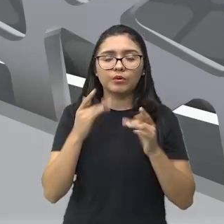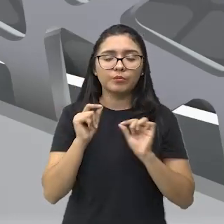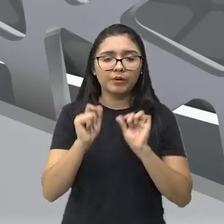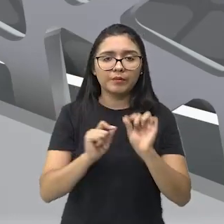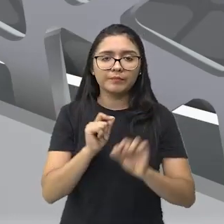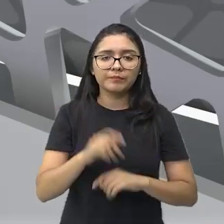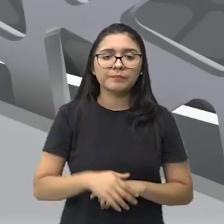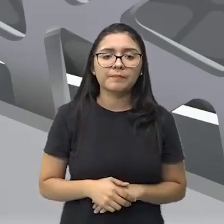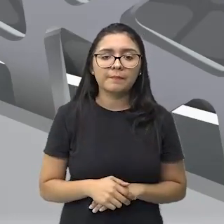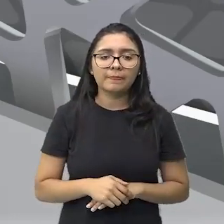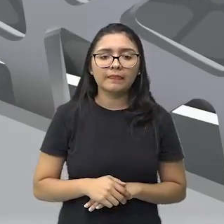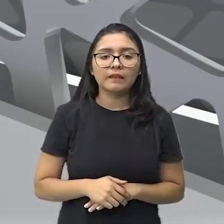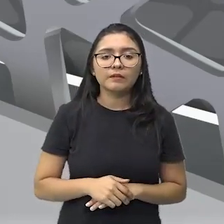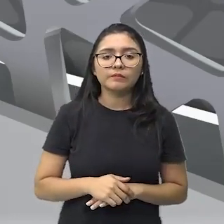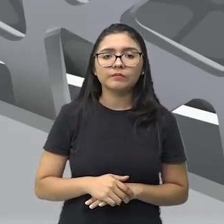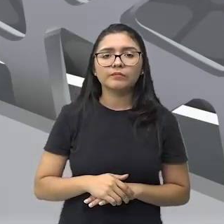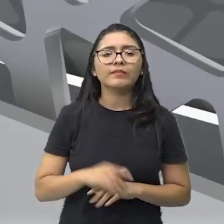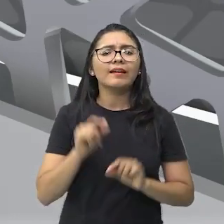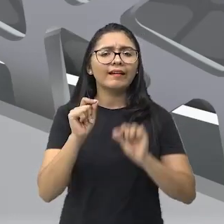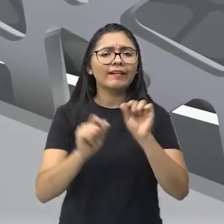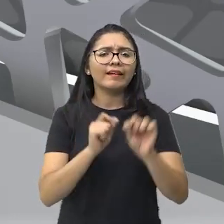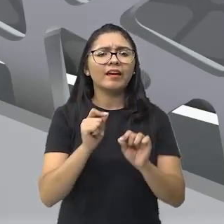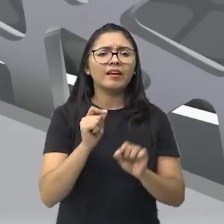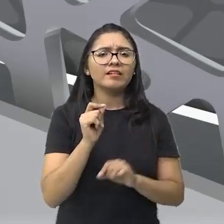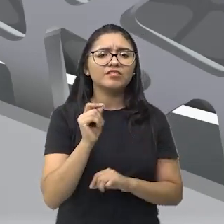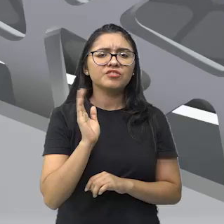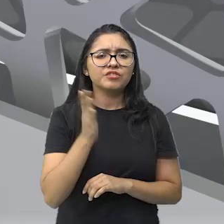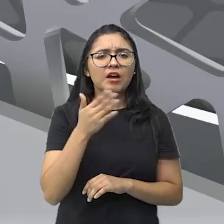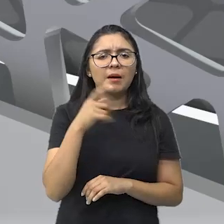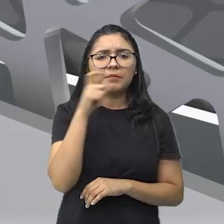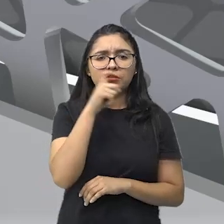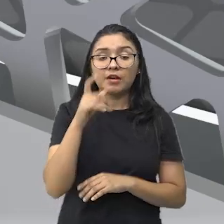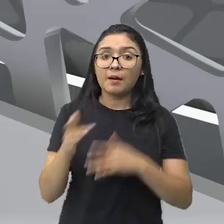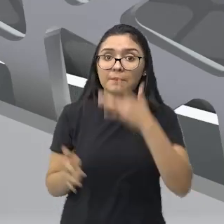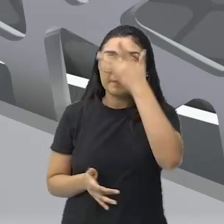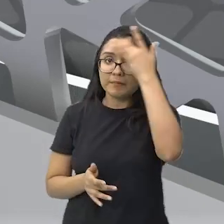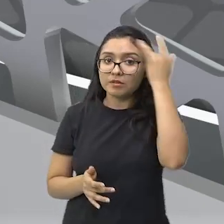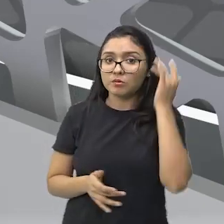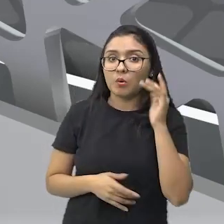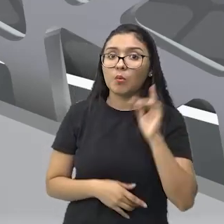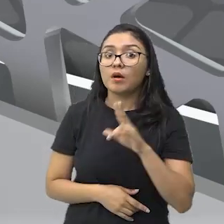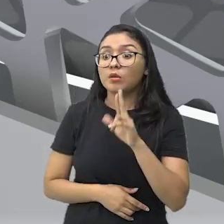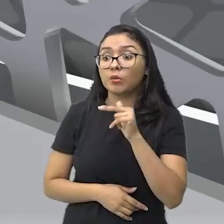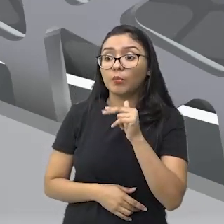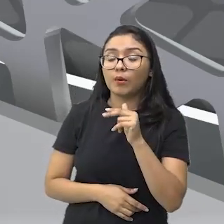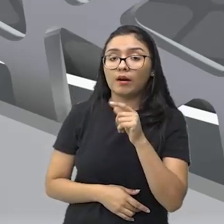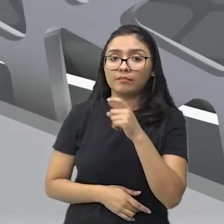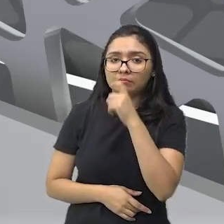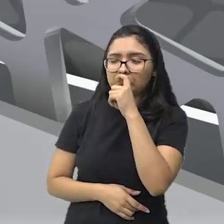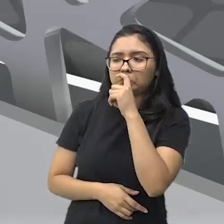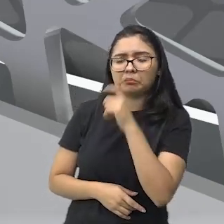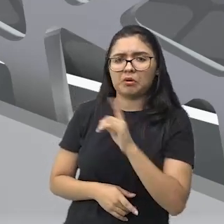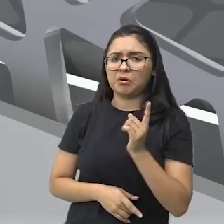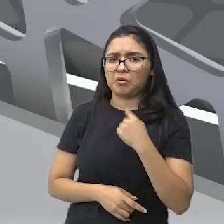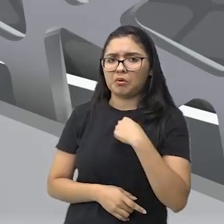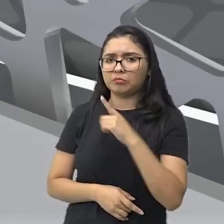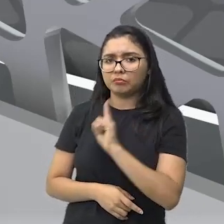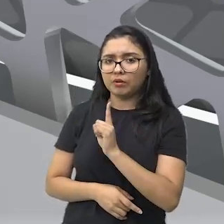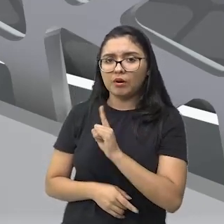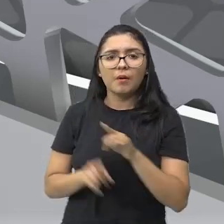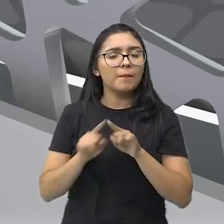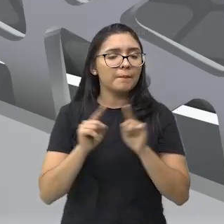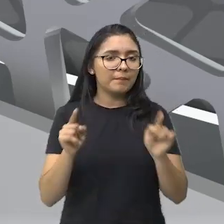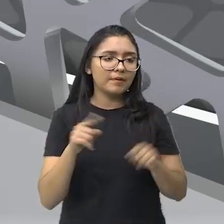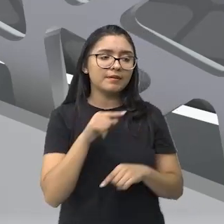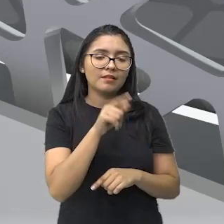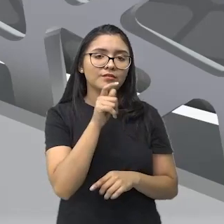quando a pessoa diz, quem já mentiu? Aí alguém vai dizer, eu nunca menti. Já começou a mentir agora. Porque não tem uma pessoa no